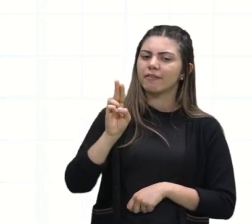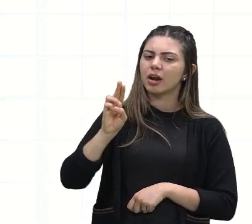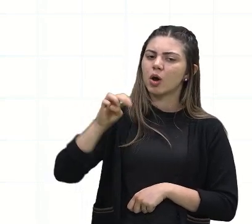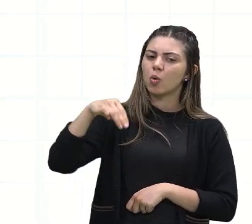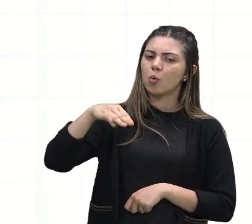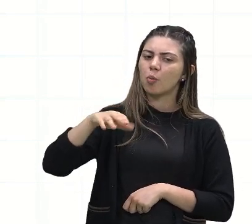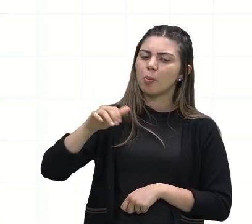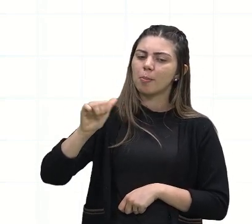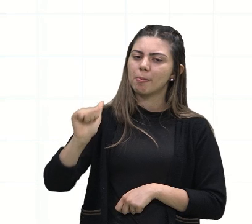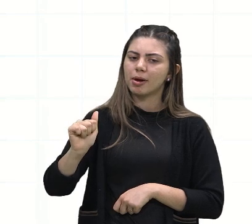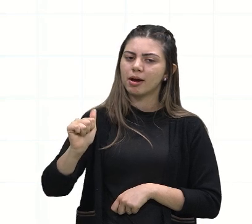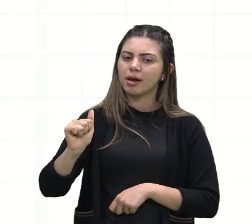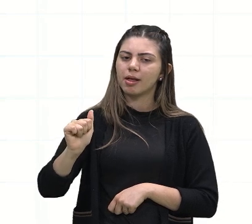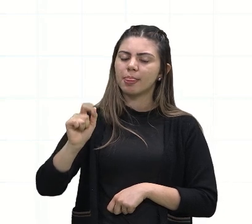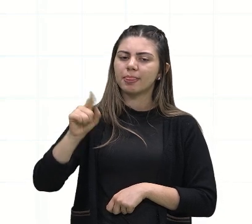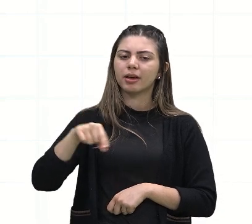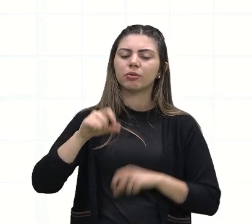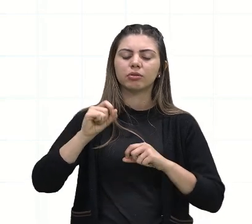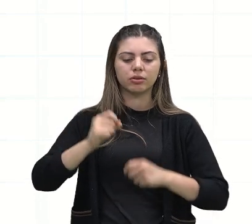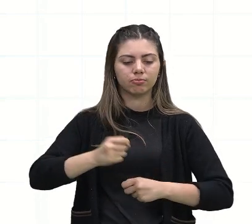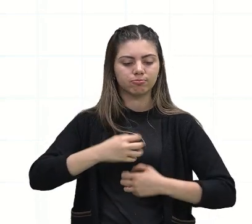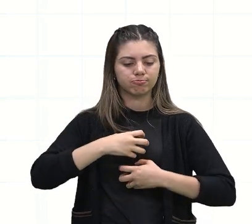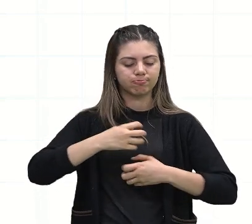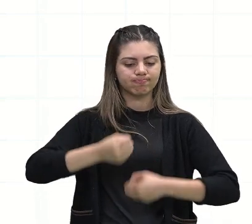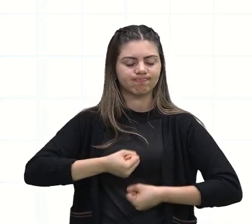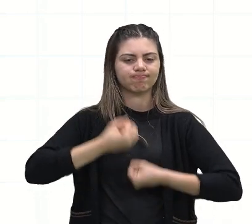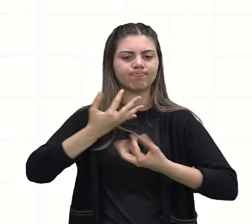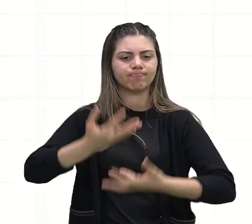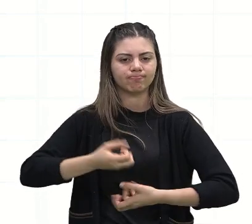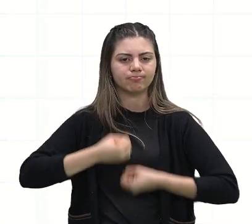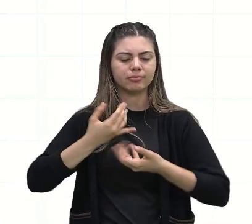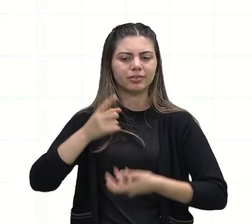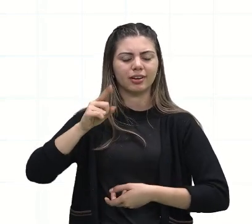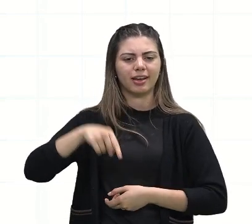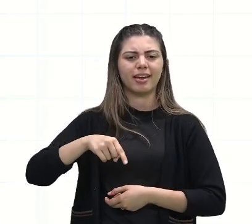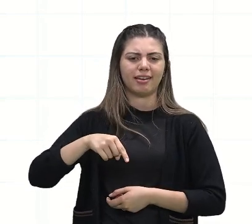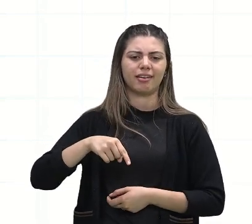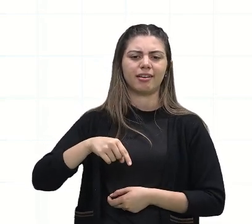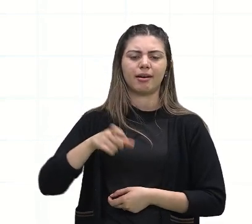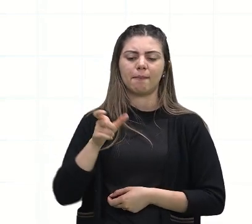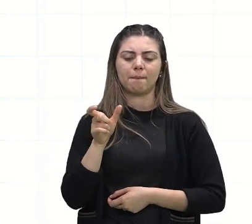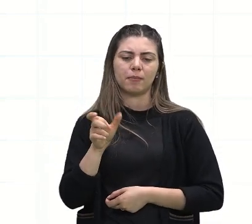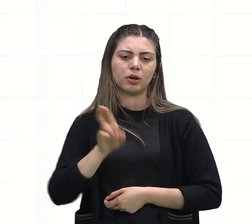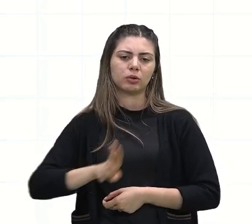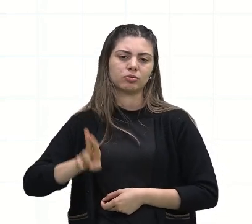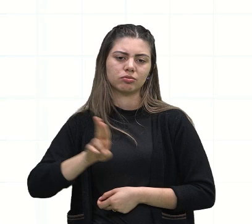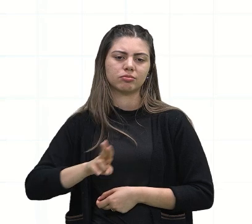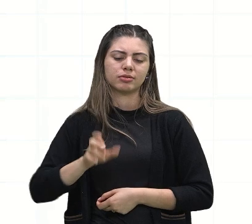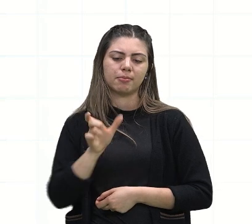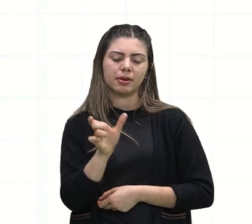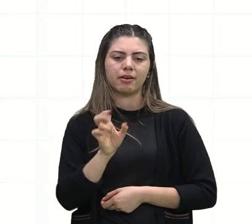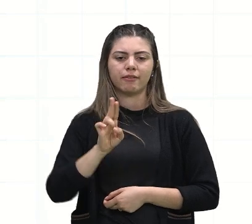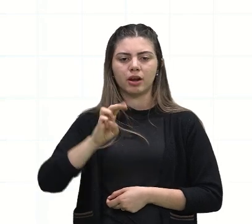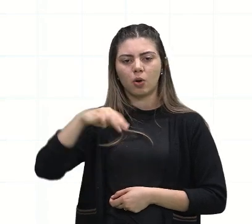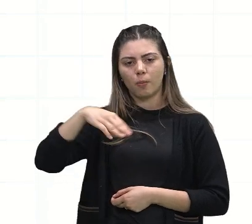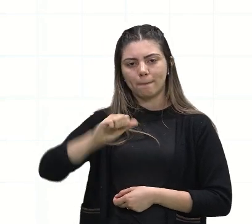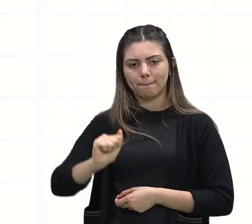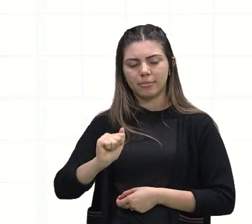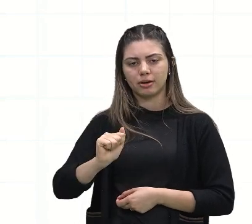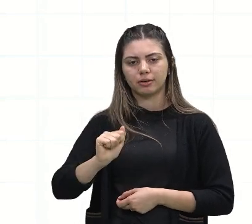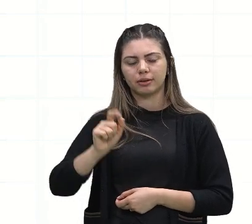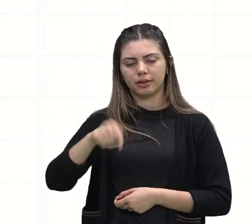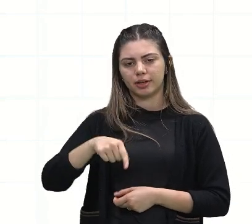questão da expressividade, da ênfase que se dá ao utilizar a palavra uma, que é